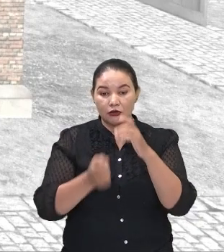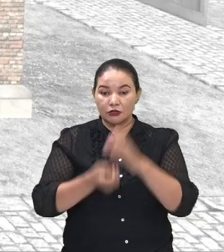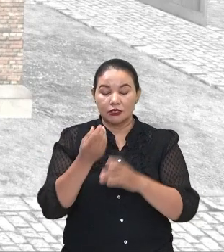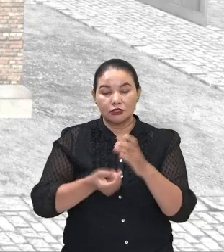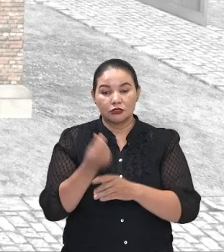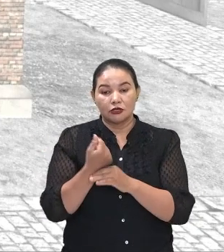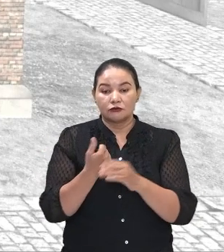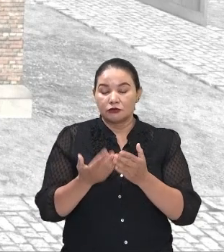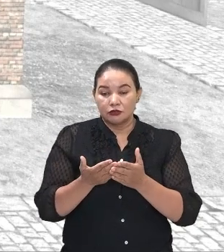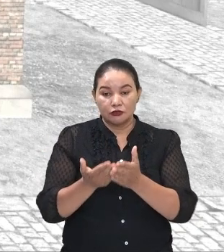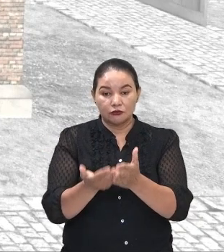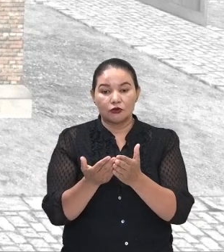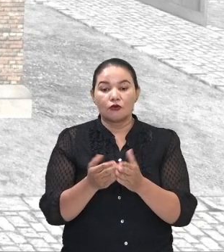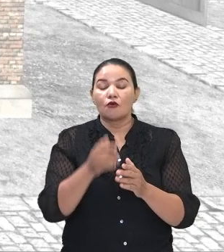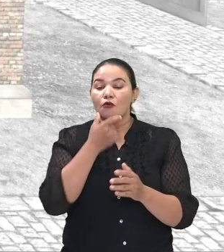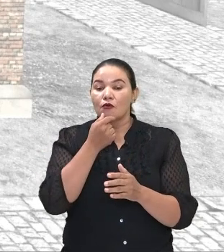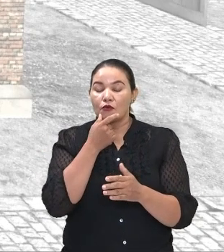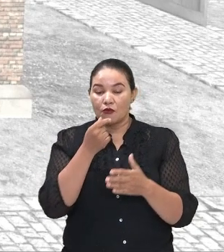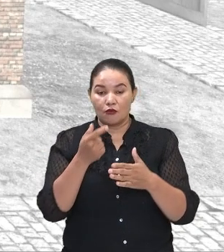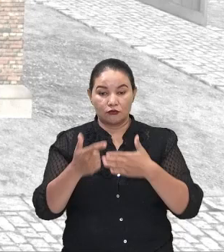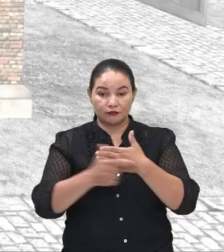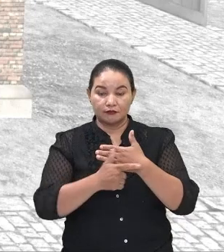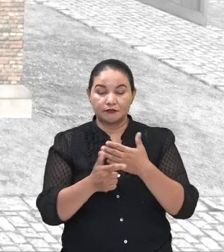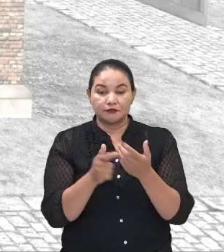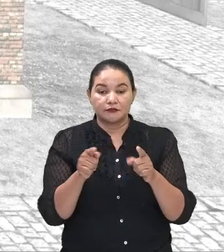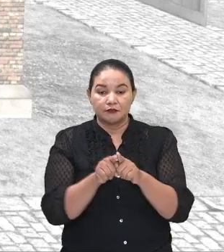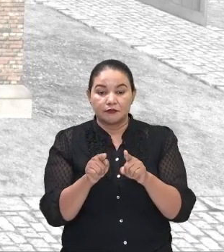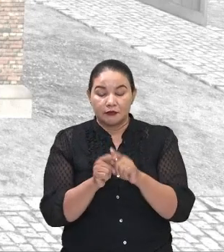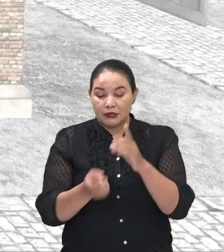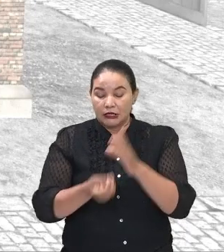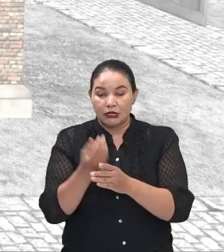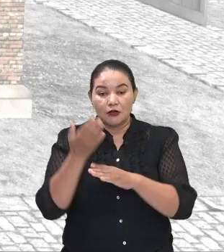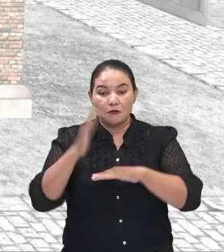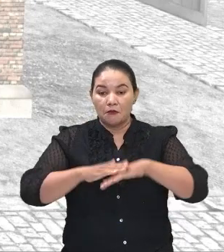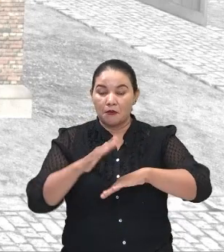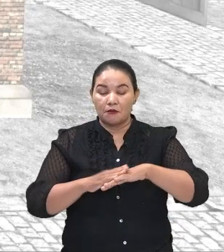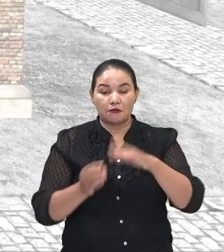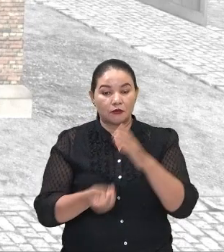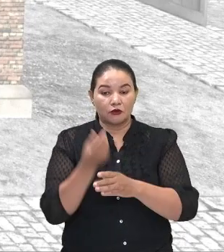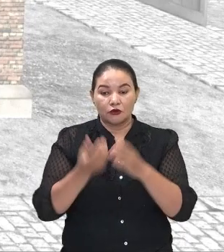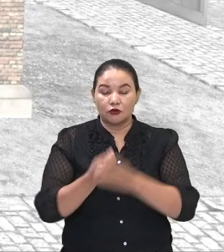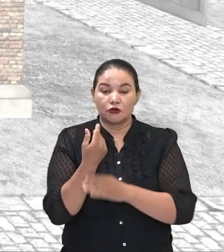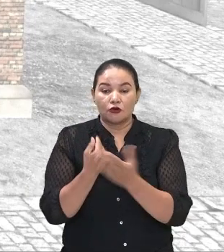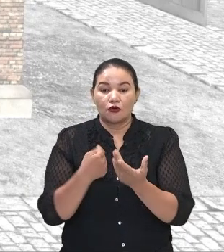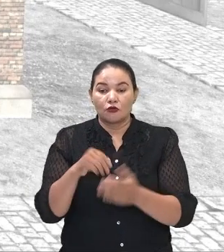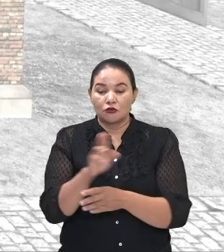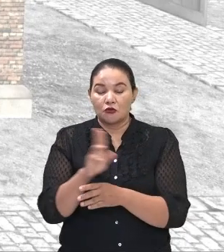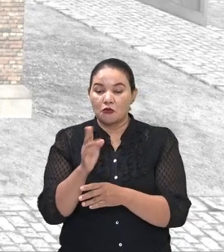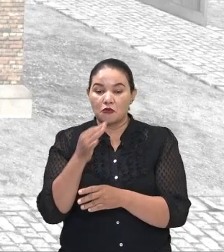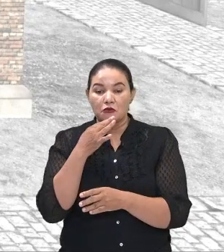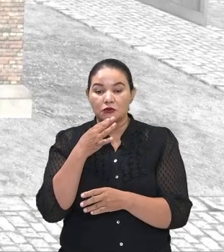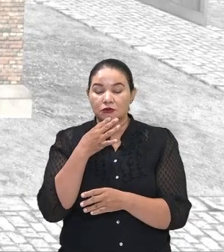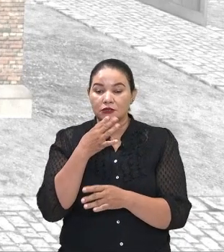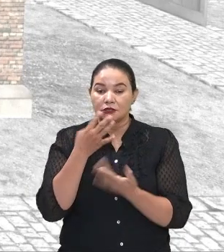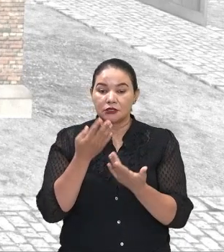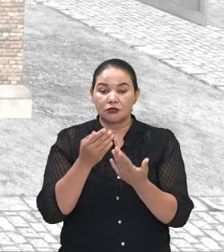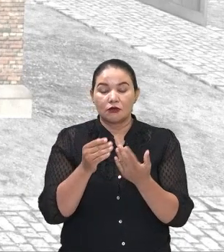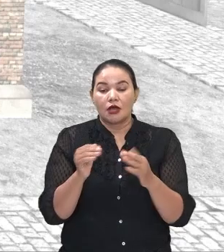transporte. James Watt, um dos nomes mais conhecidos associados a esta